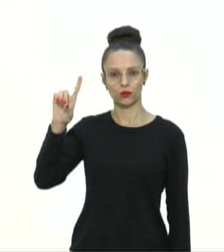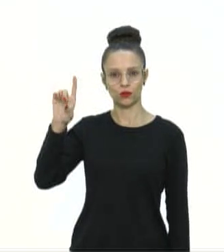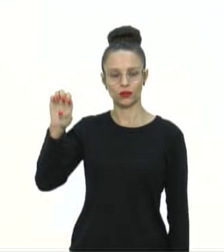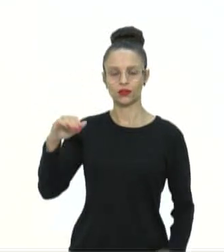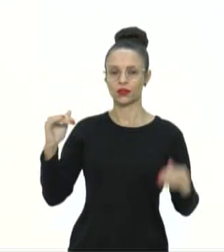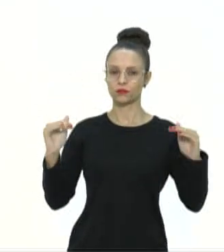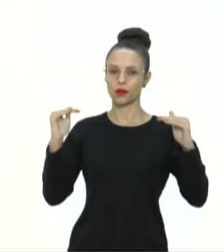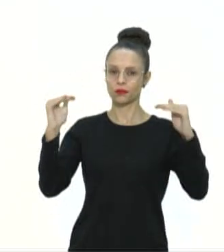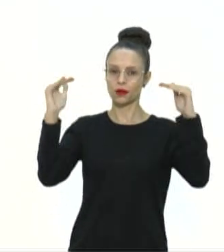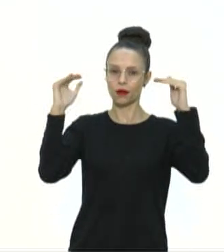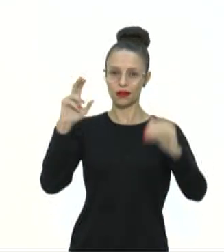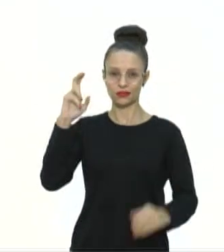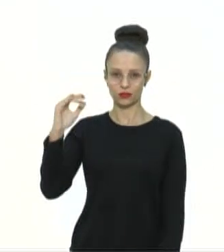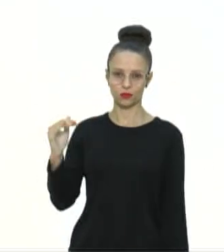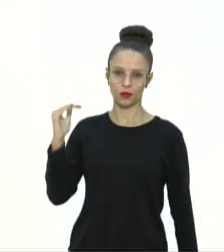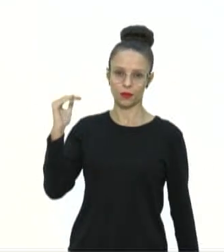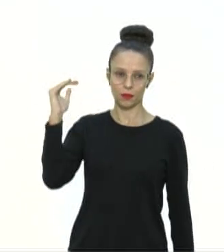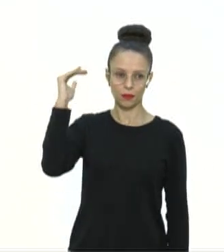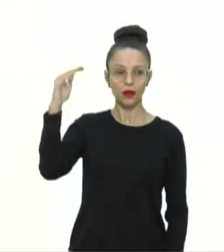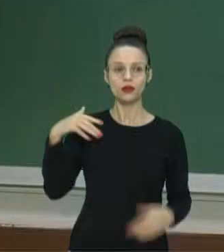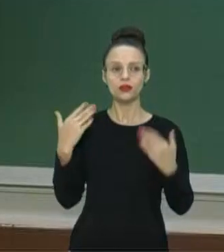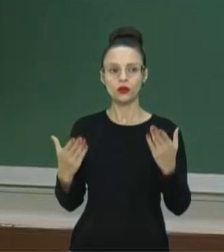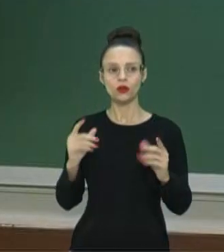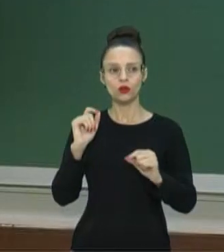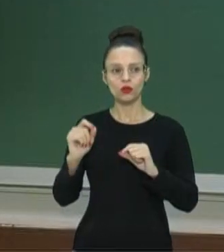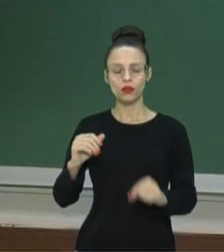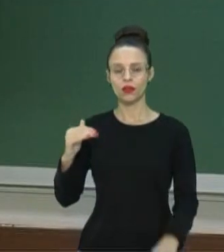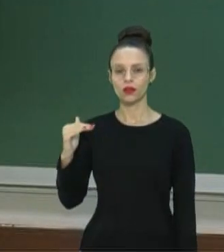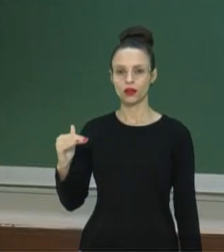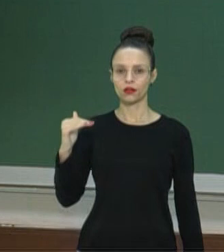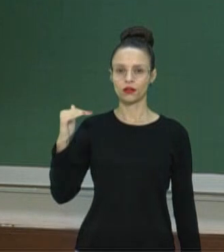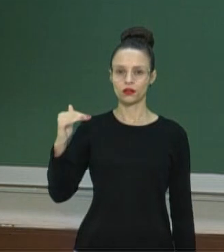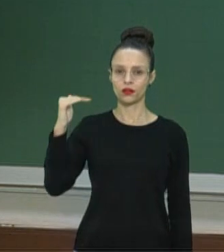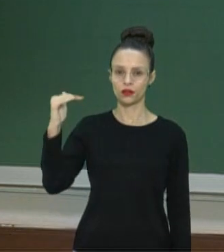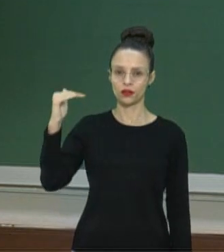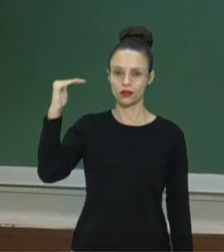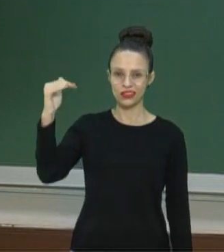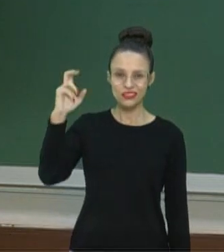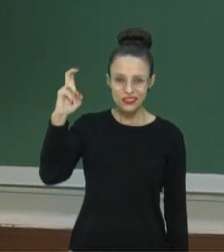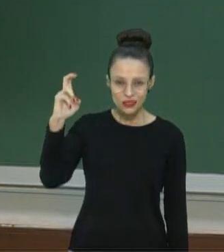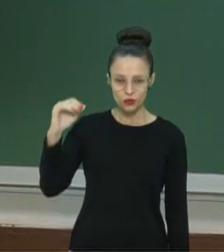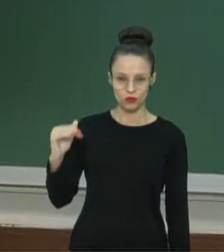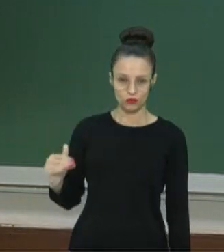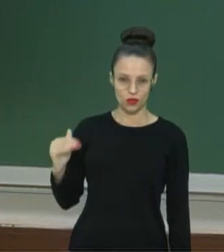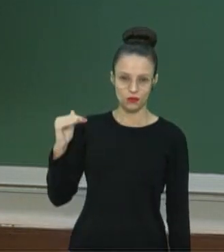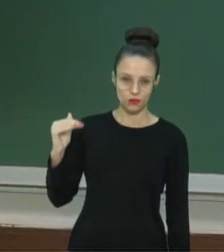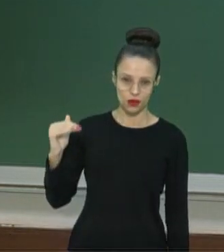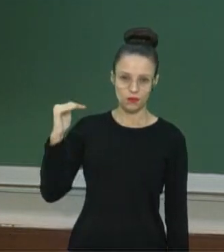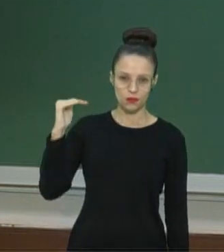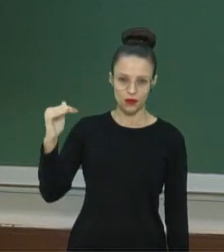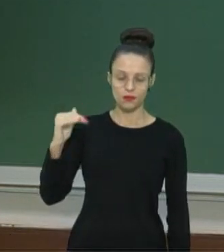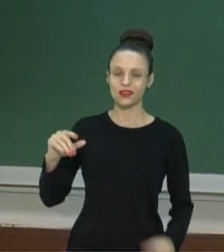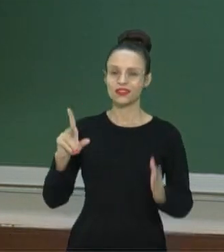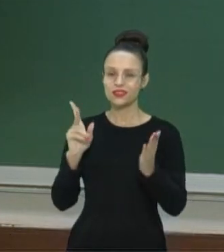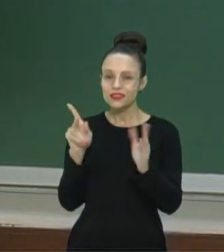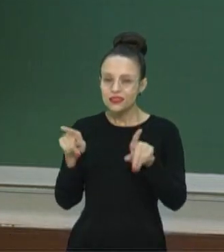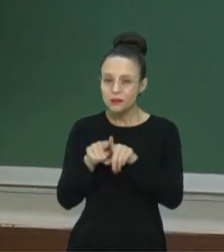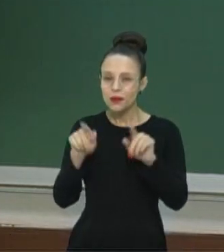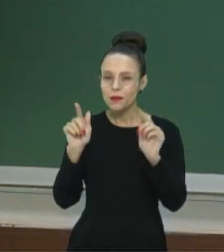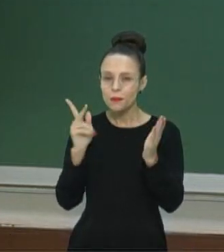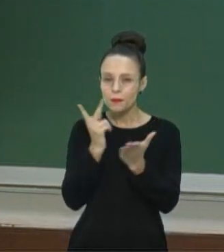Então, o que são esses pagodes? 1, 2, 3, 4, 5, que tem a mesma